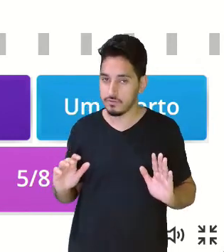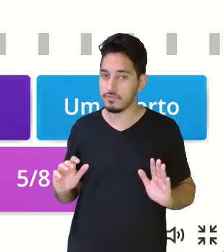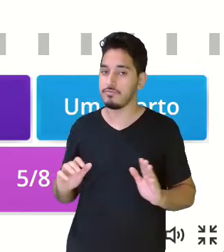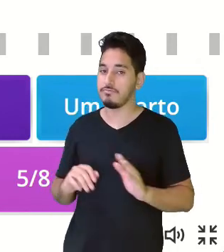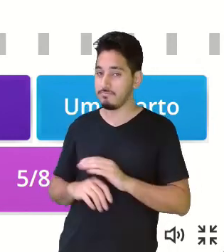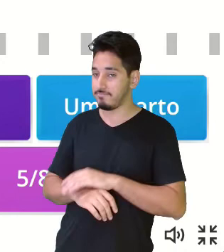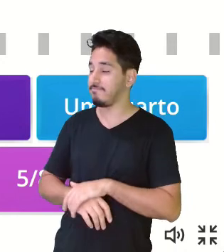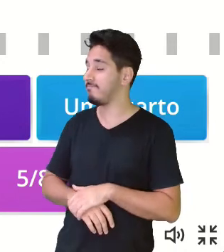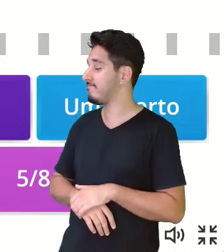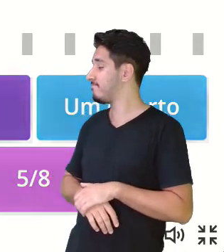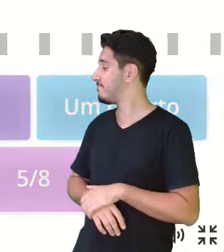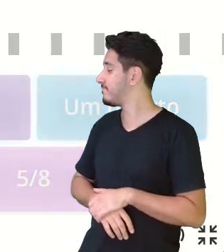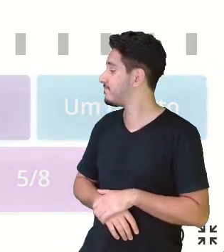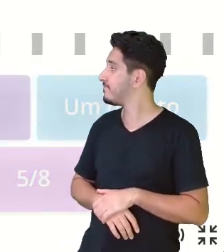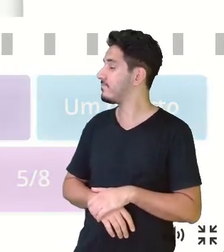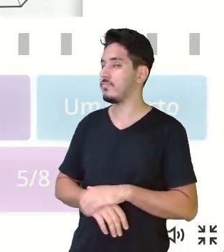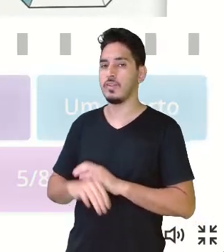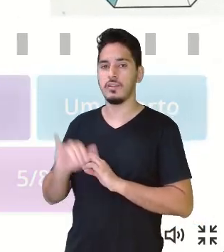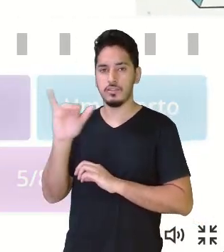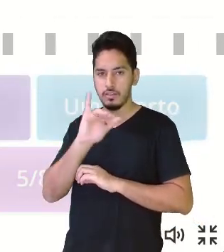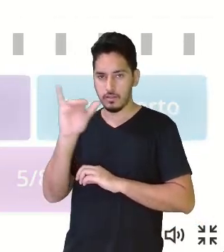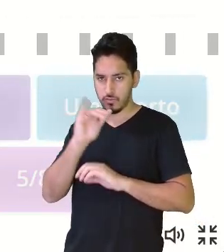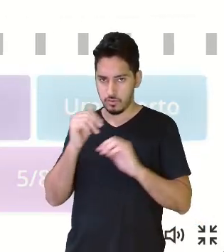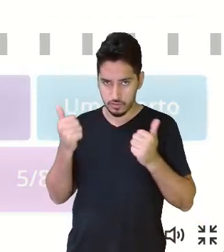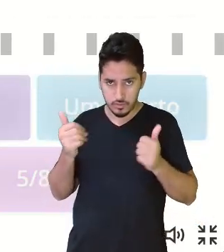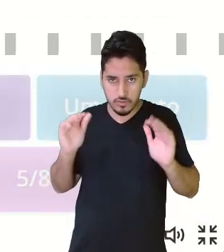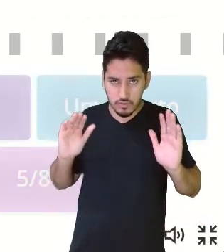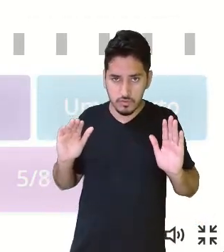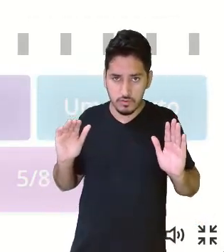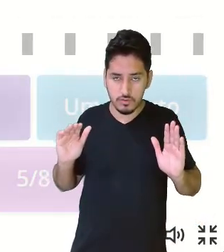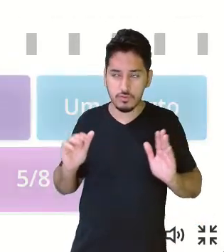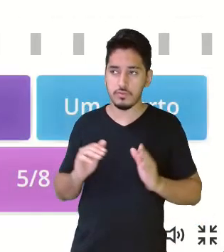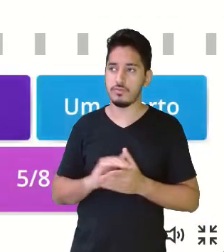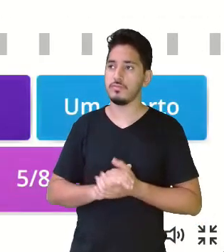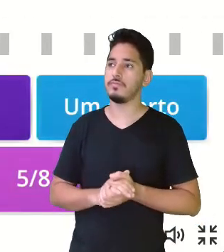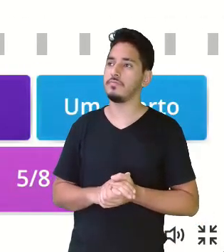3/8. Beleza? Tranquilo até aí?